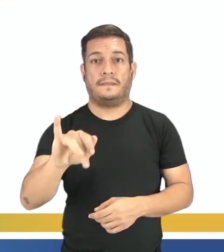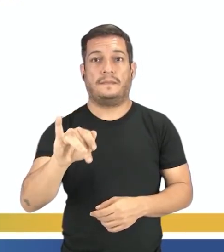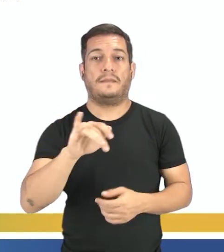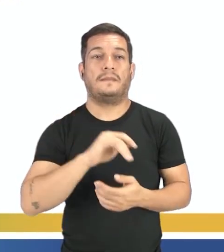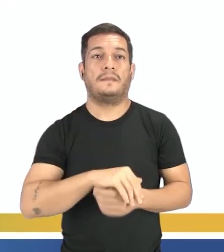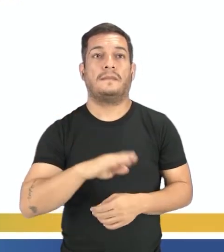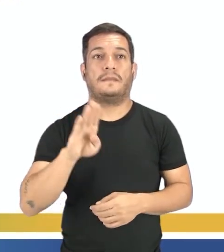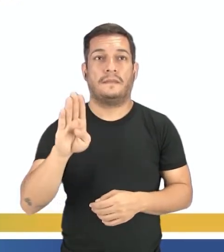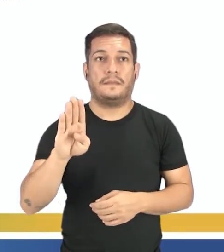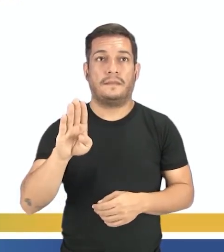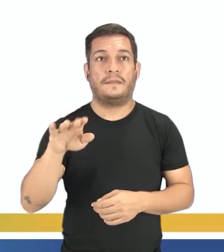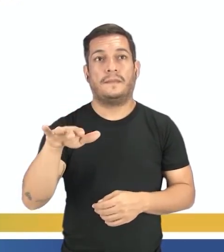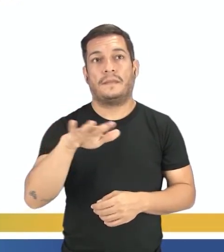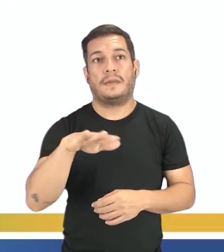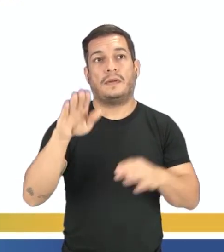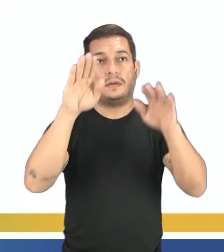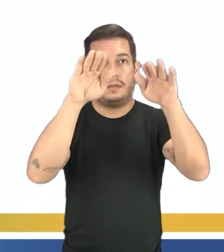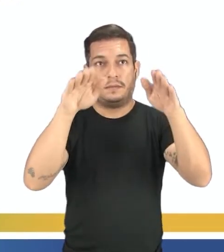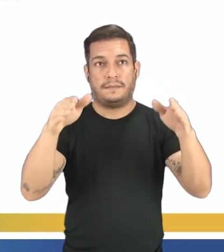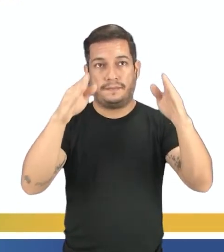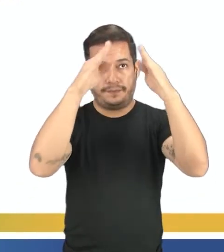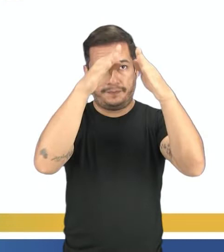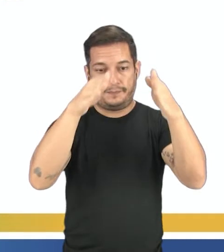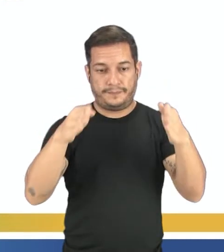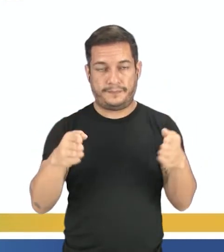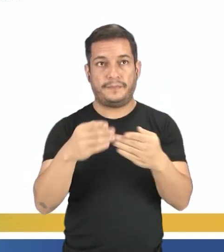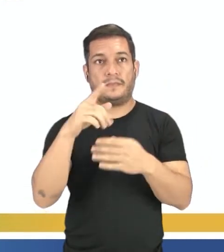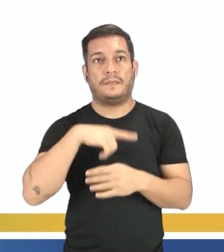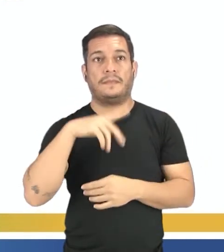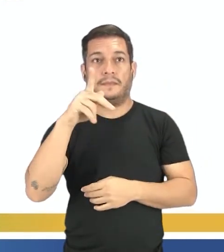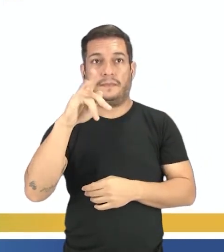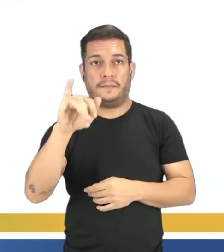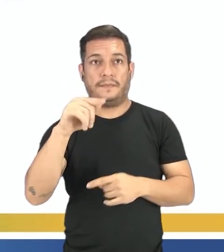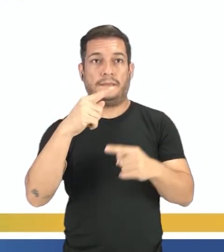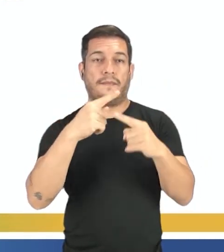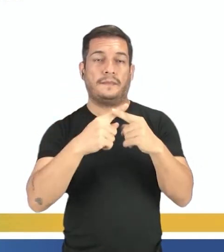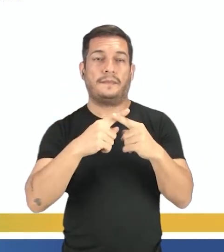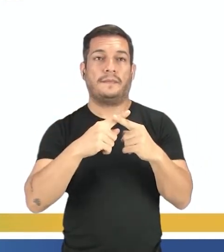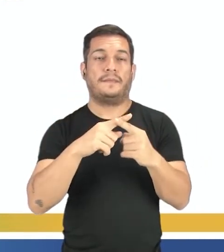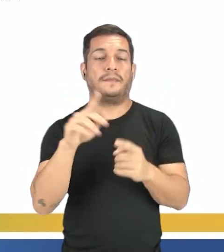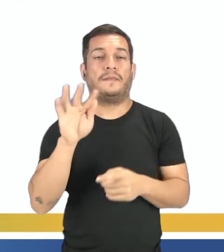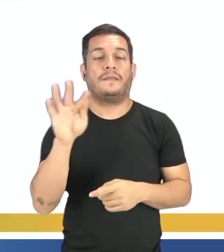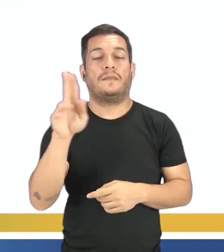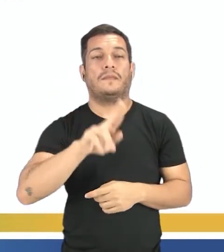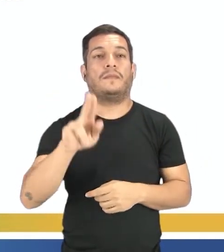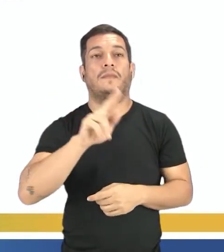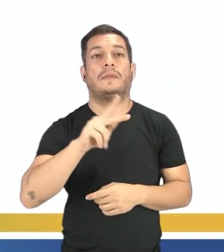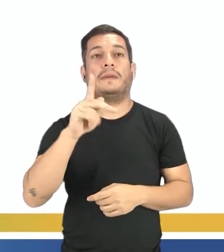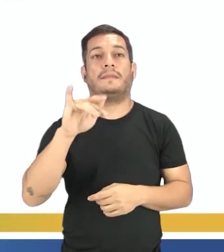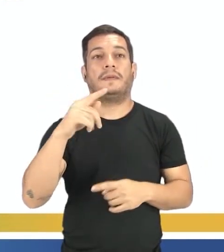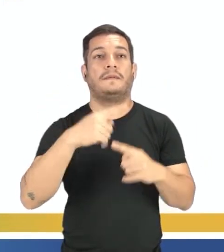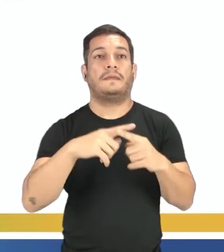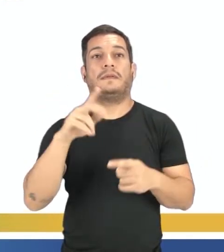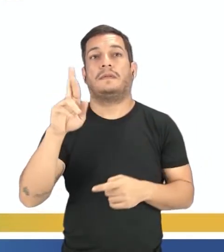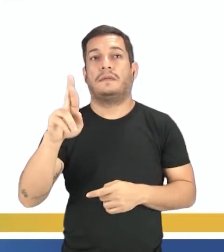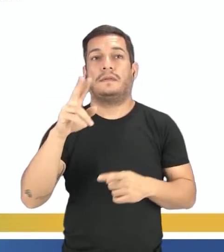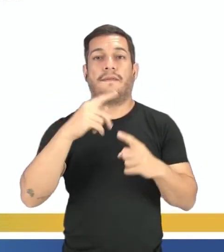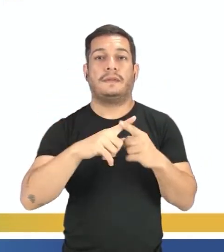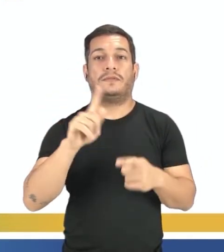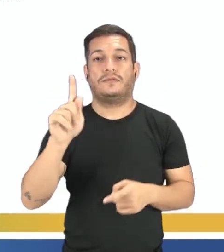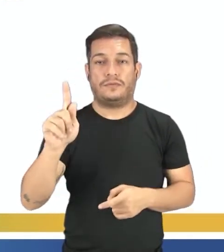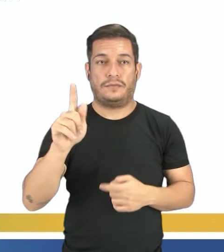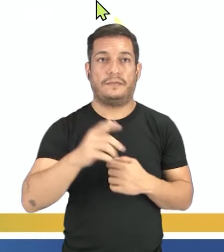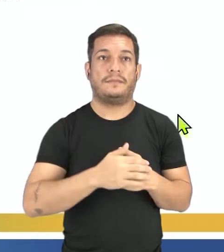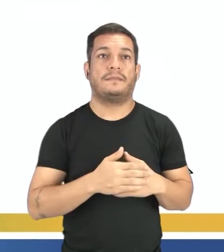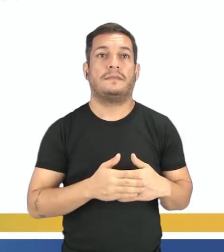Letra B, a área lateral é igual a π. A forma que vamos utilizar é π vezes R vezes